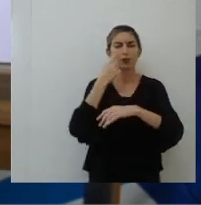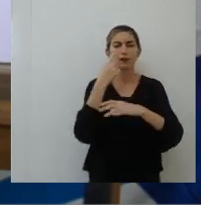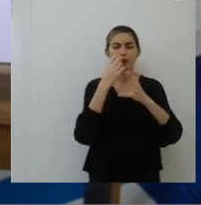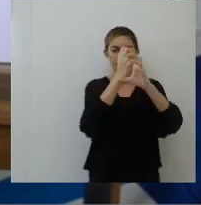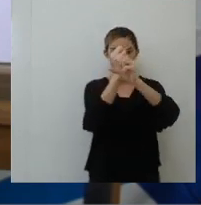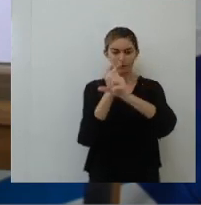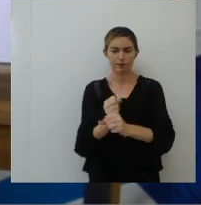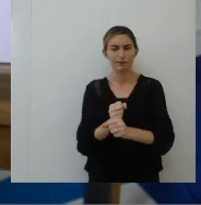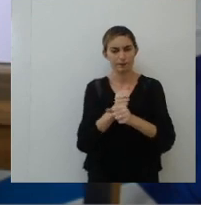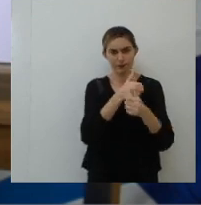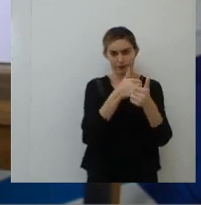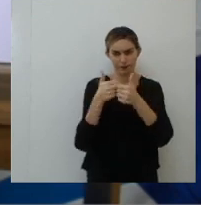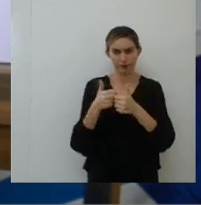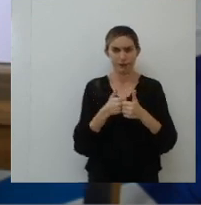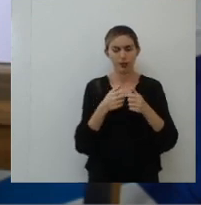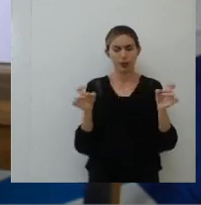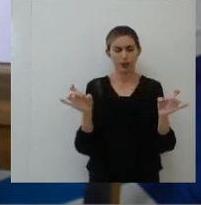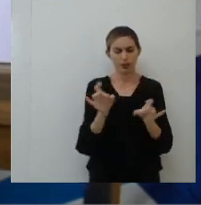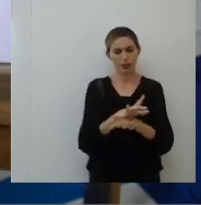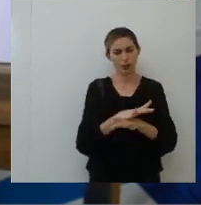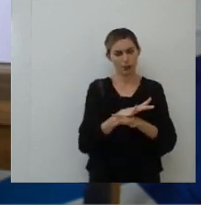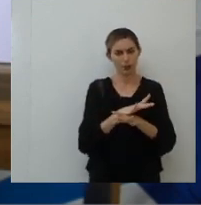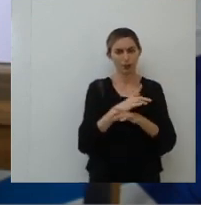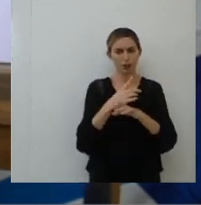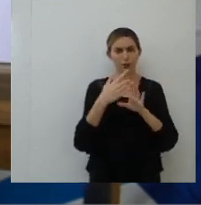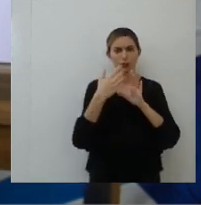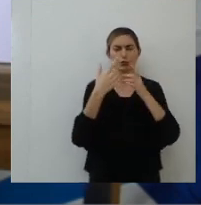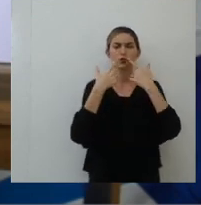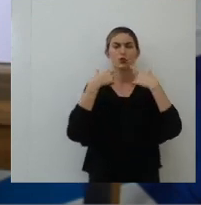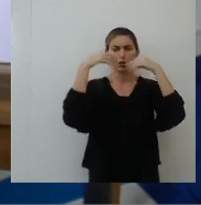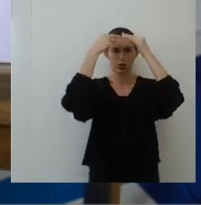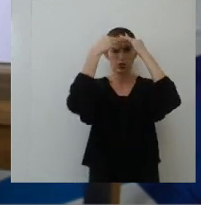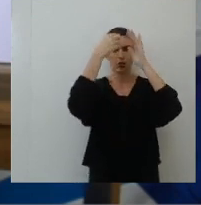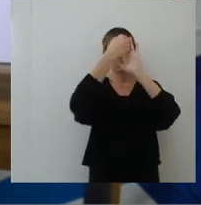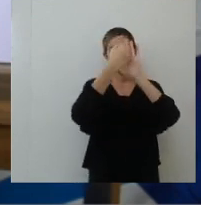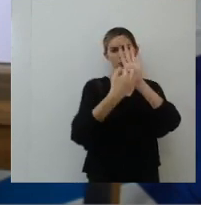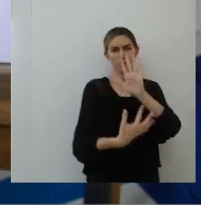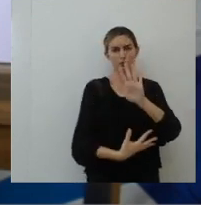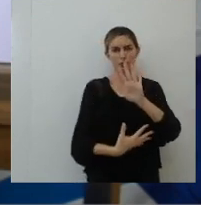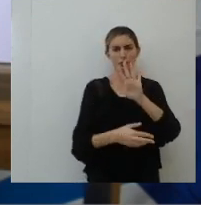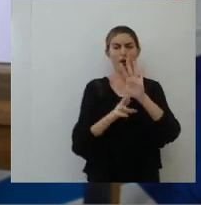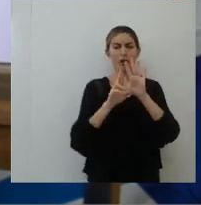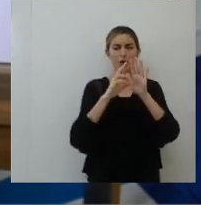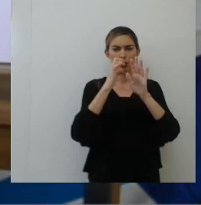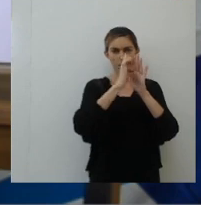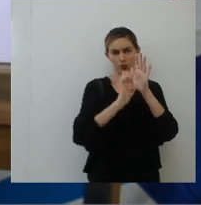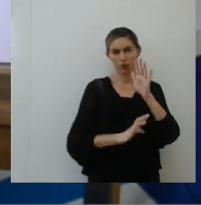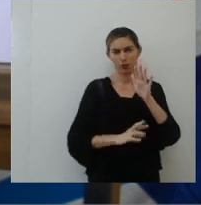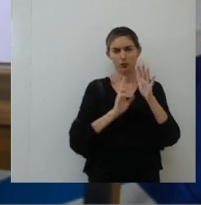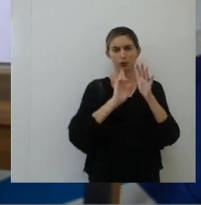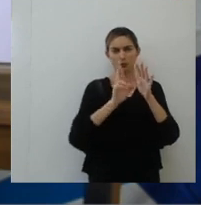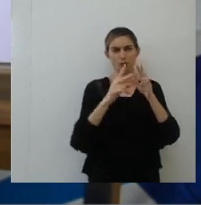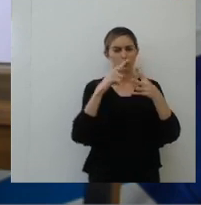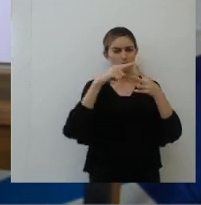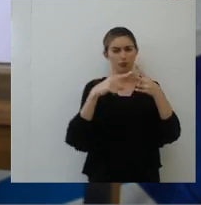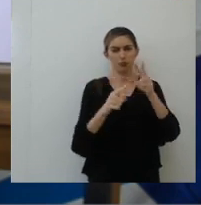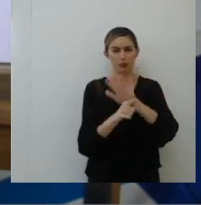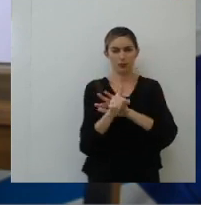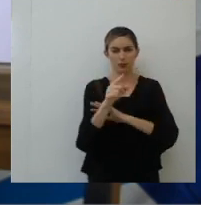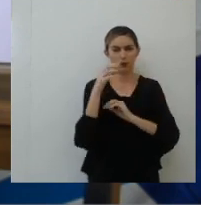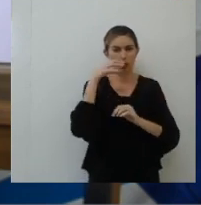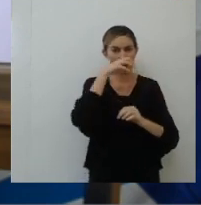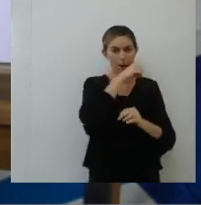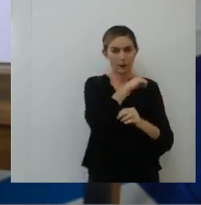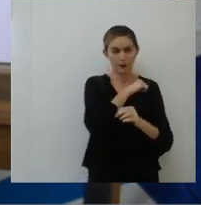notas. Beleza? Terminamos figuras de linguagem e a gente vai fazer um exercício, duas questõezinhas bem rápidas. A gente já tem o